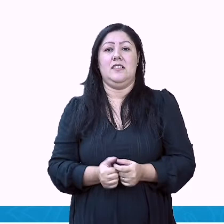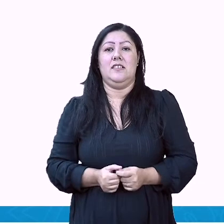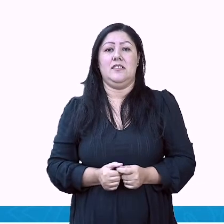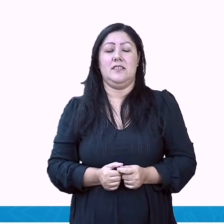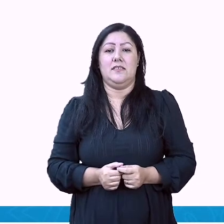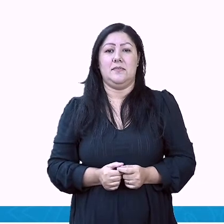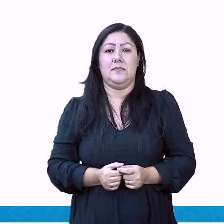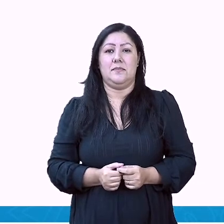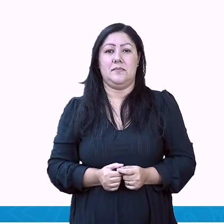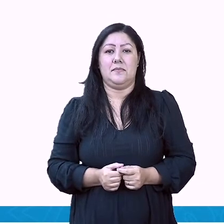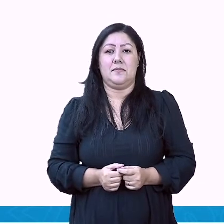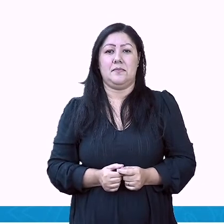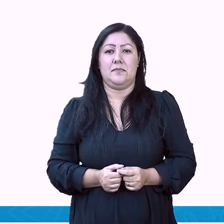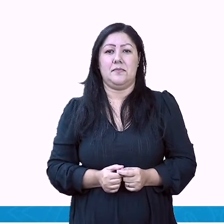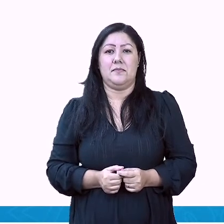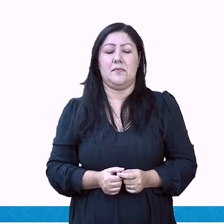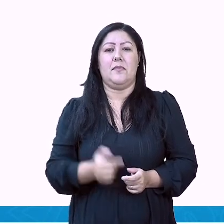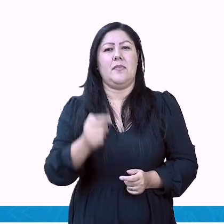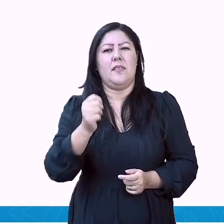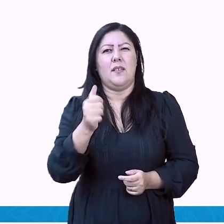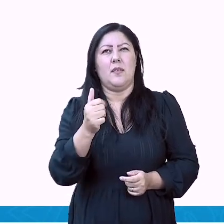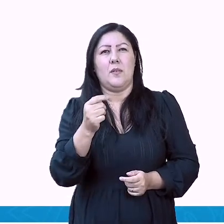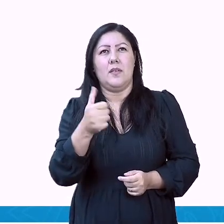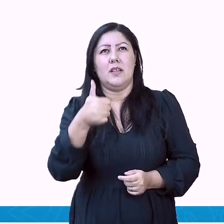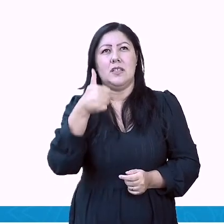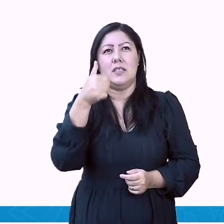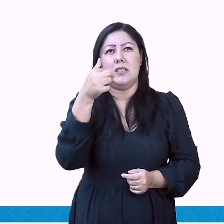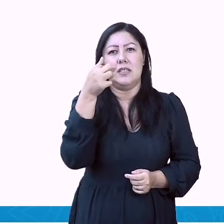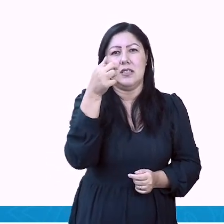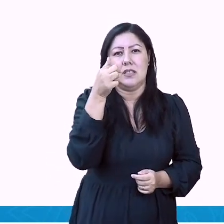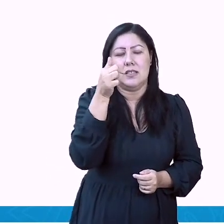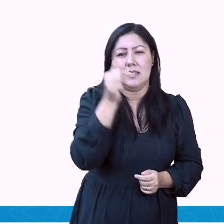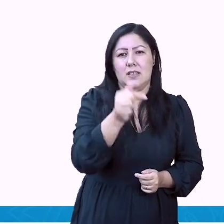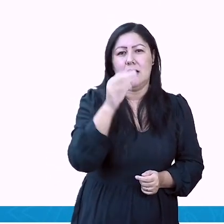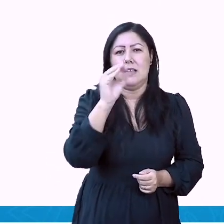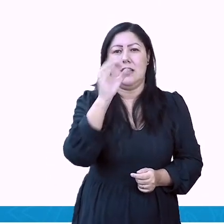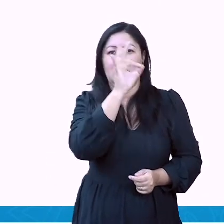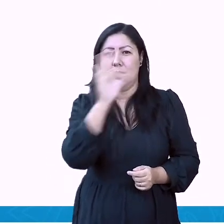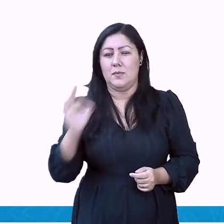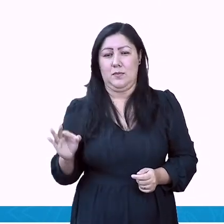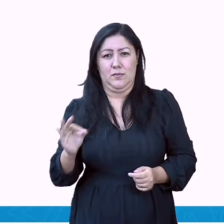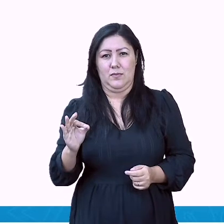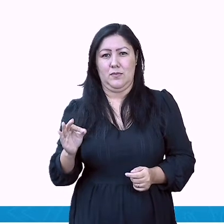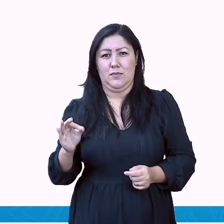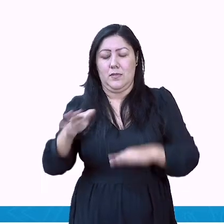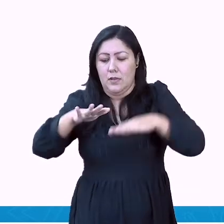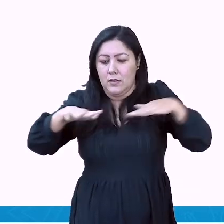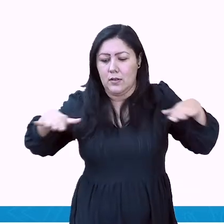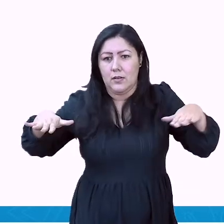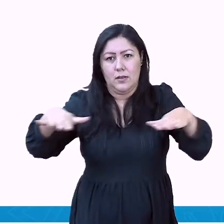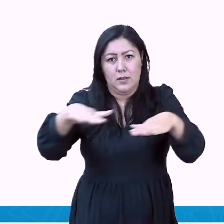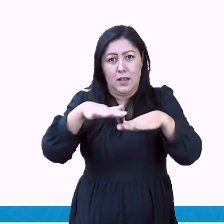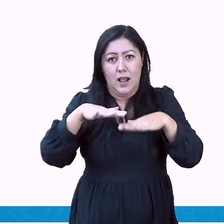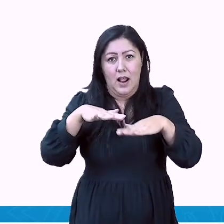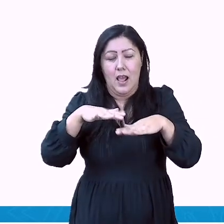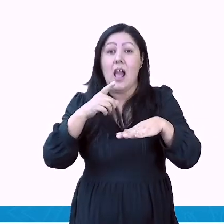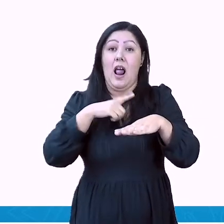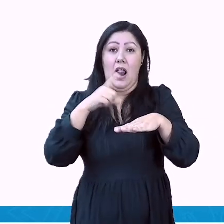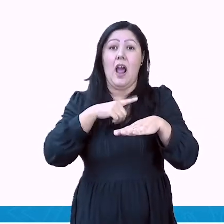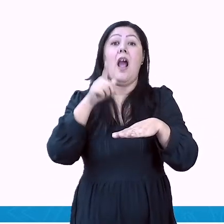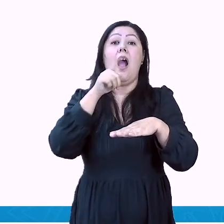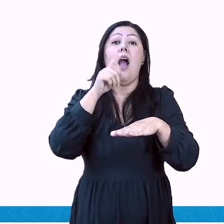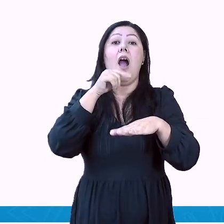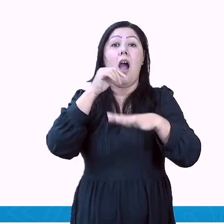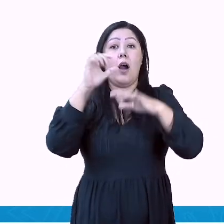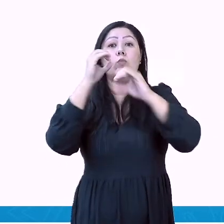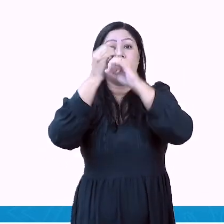que quase 70% da superfície terrestre é coberta pelo oceano,